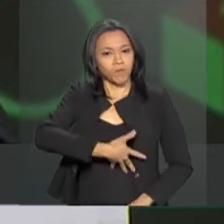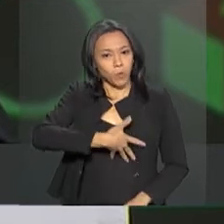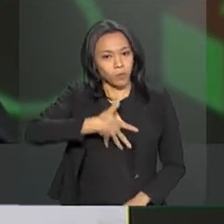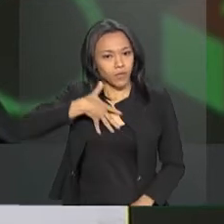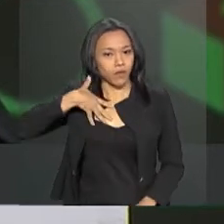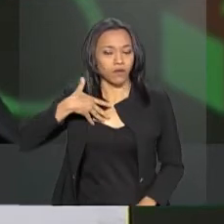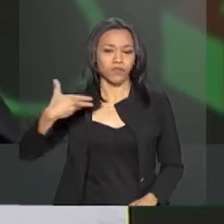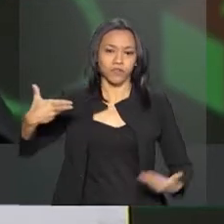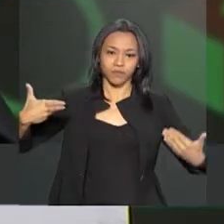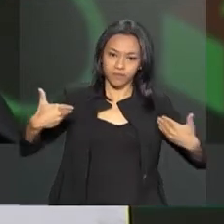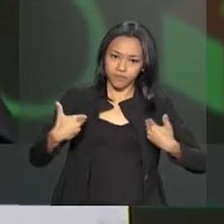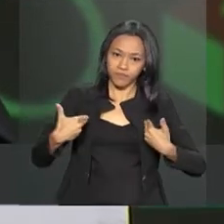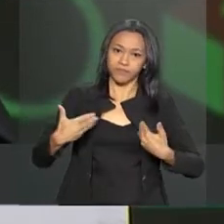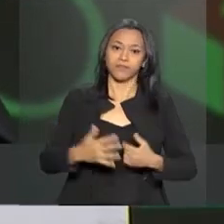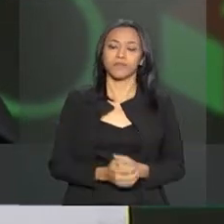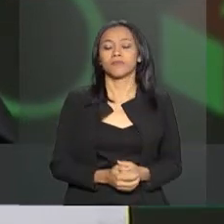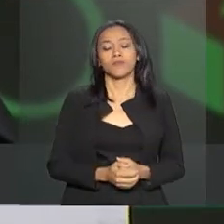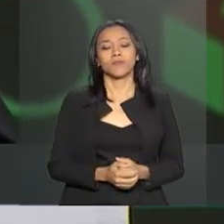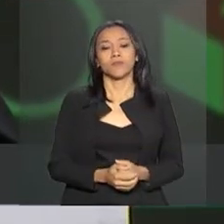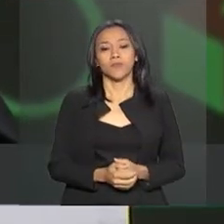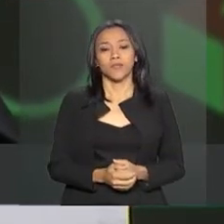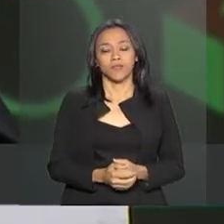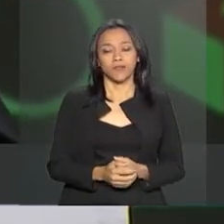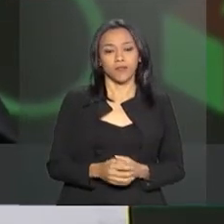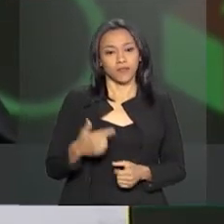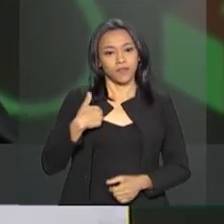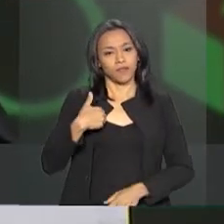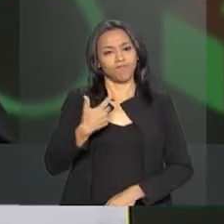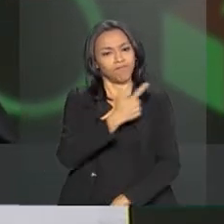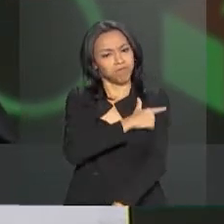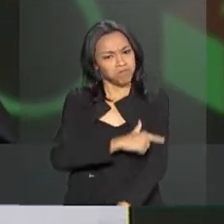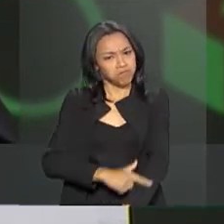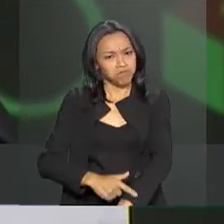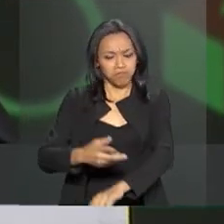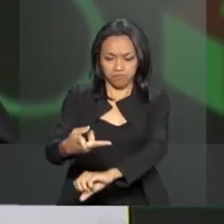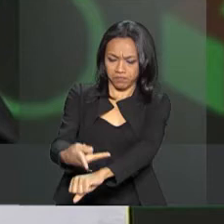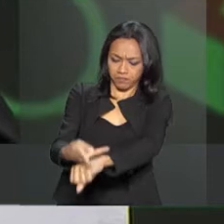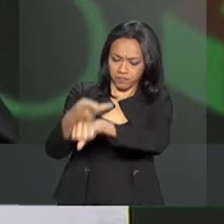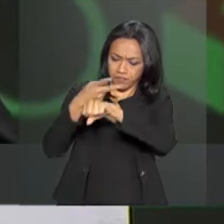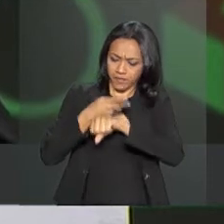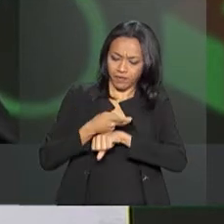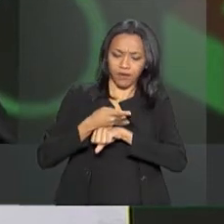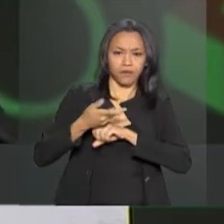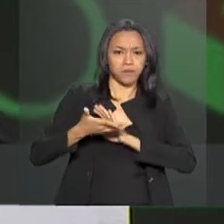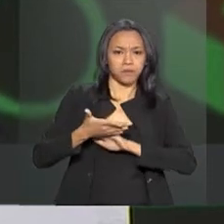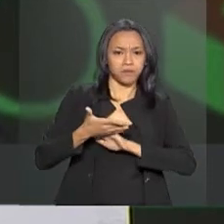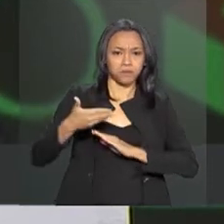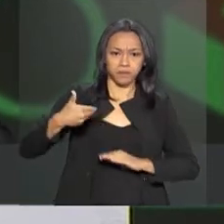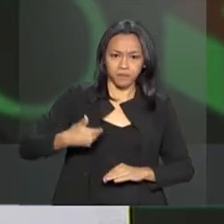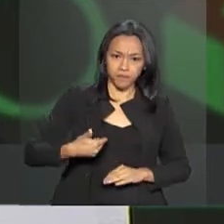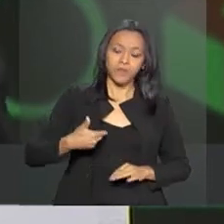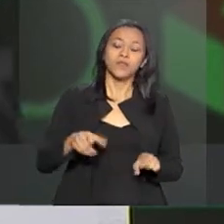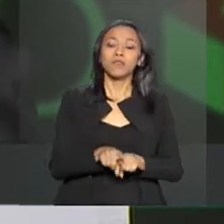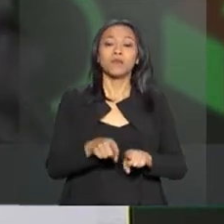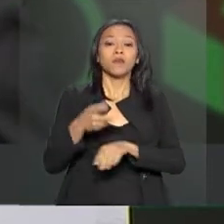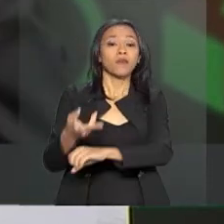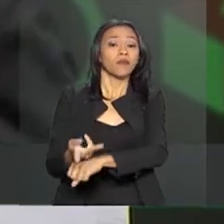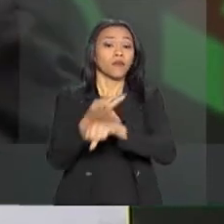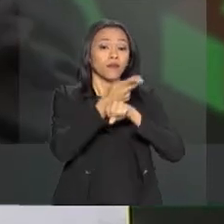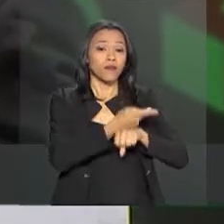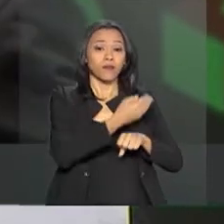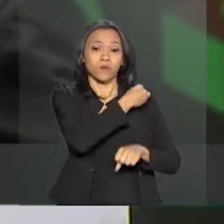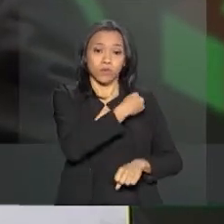homenagem que gentilmente nos entregam a mim e aos ministros